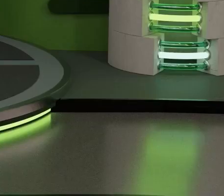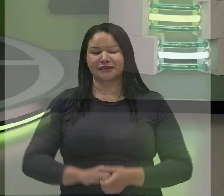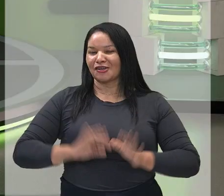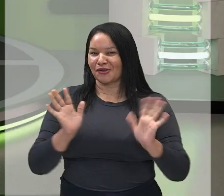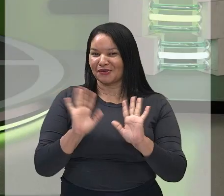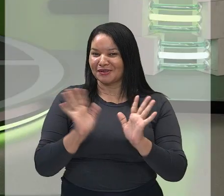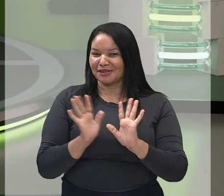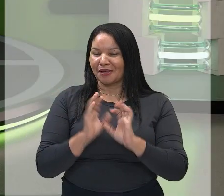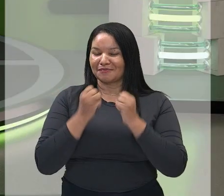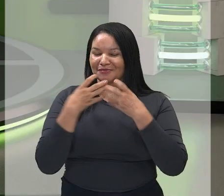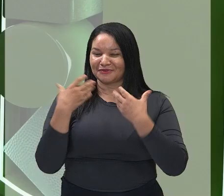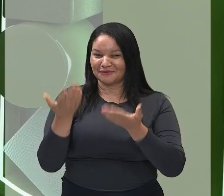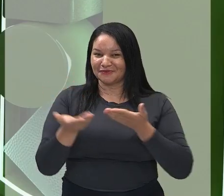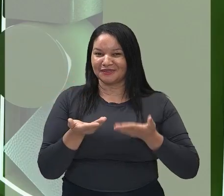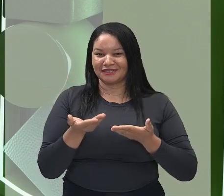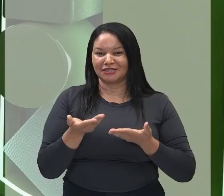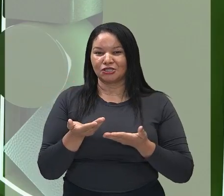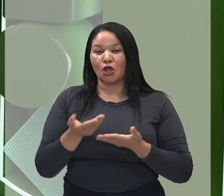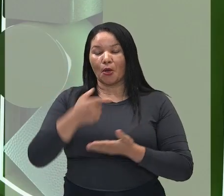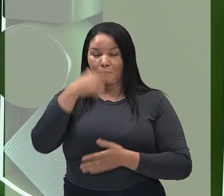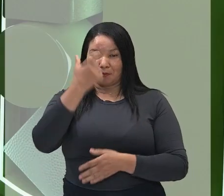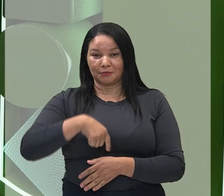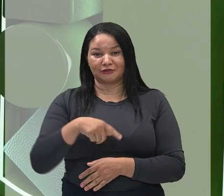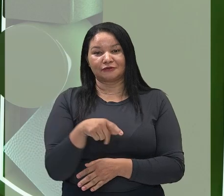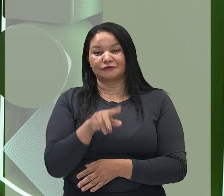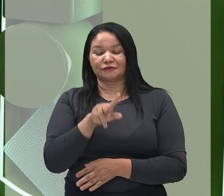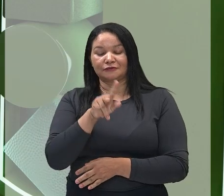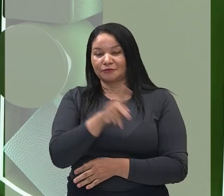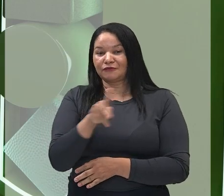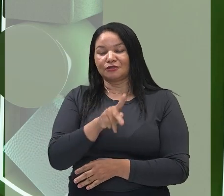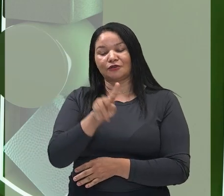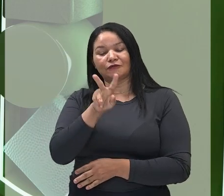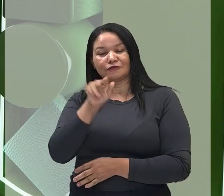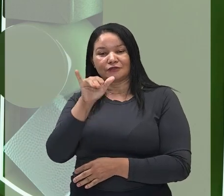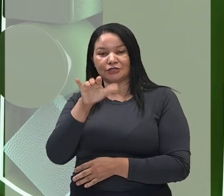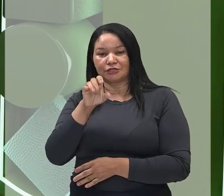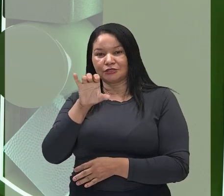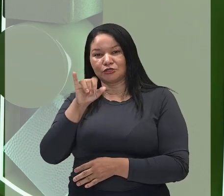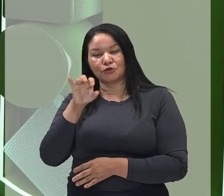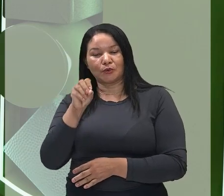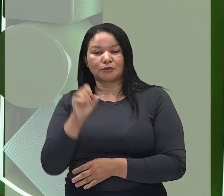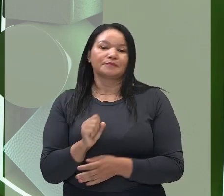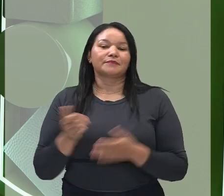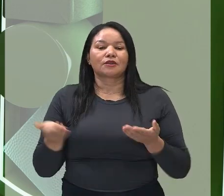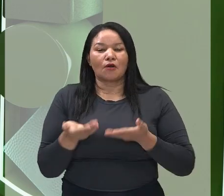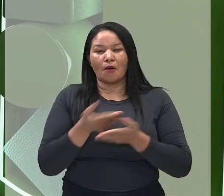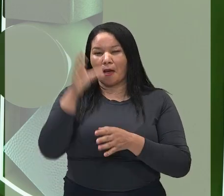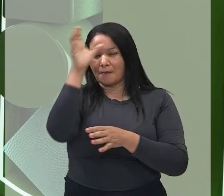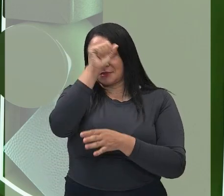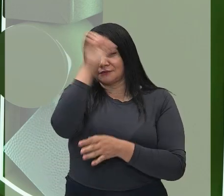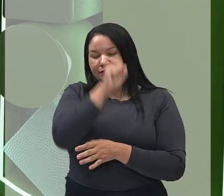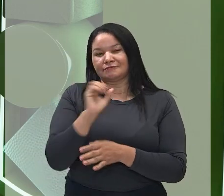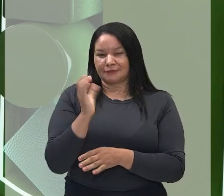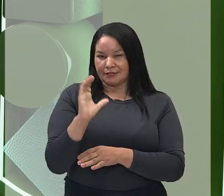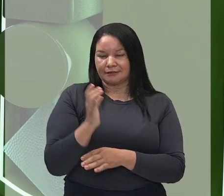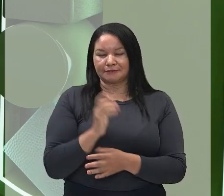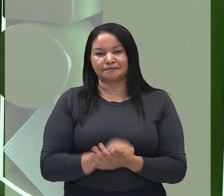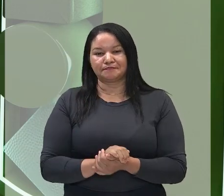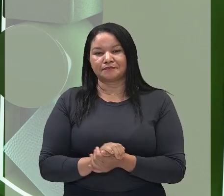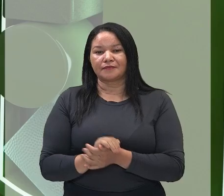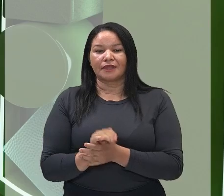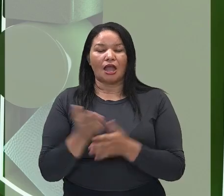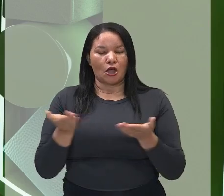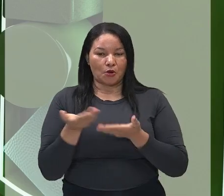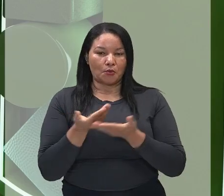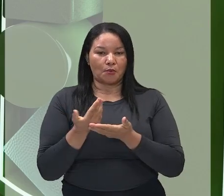Olá, seja muito bem-vindo. Eu sou o professor Vinícius Oliveira e é hora de aprender mais ciência. Vamos ao objeto de